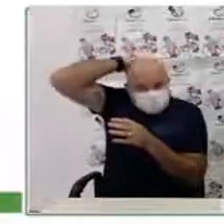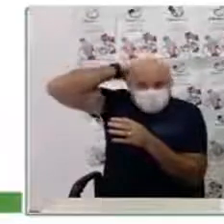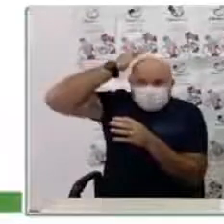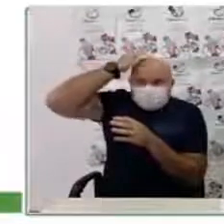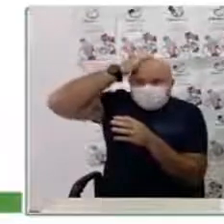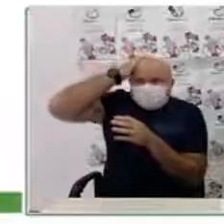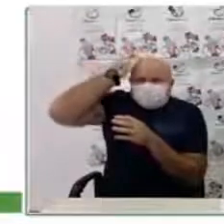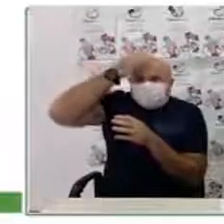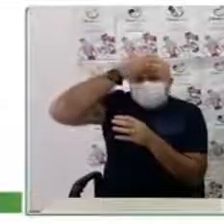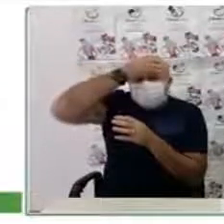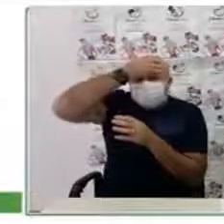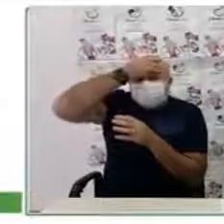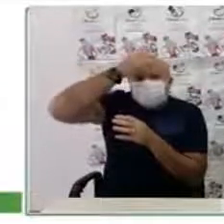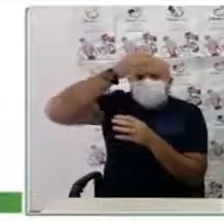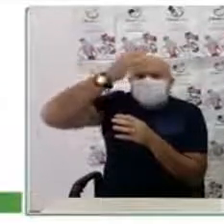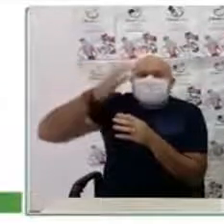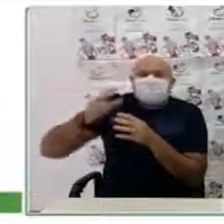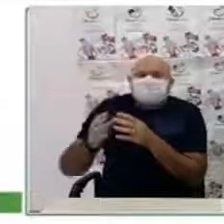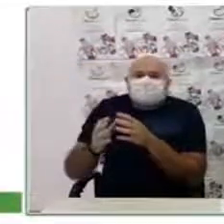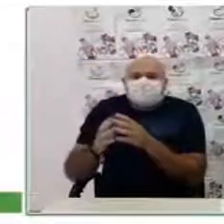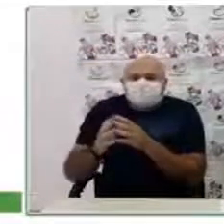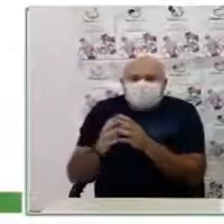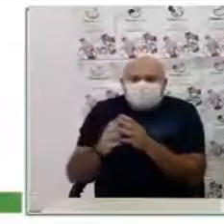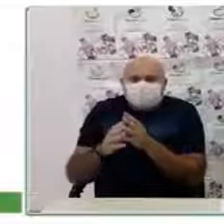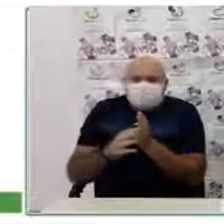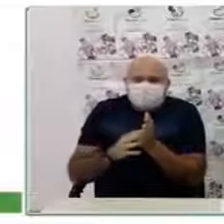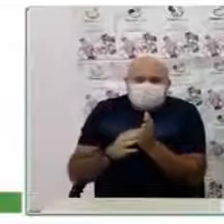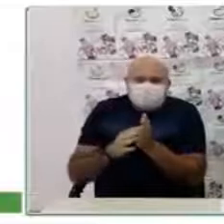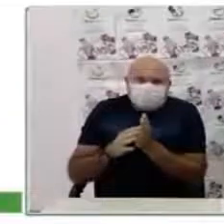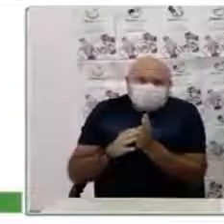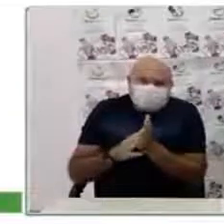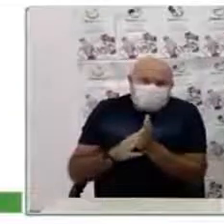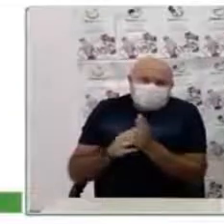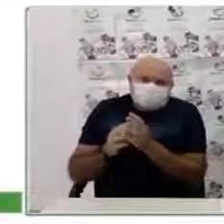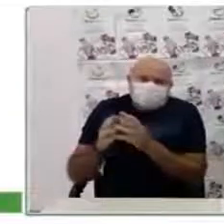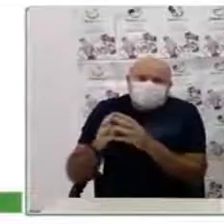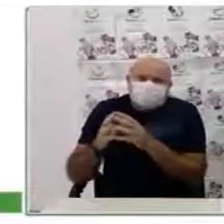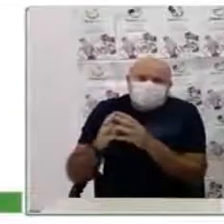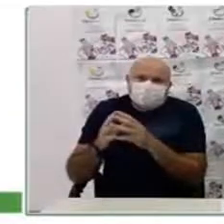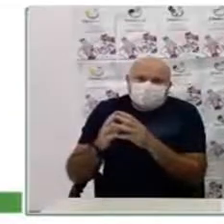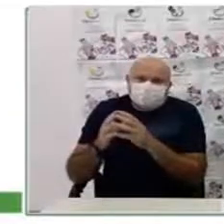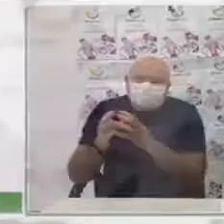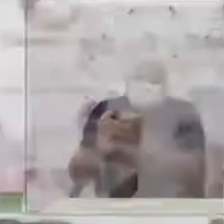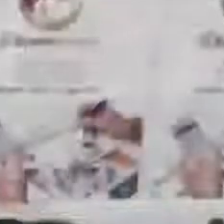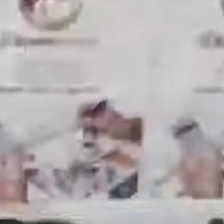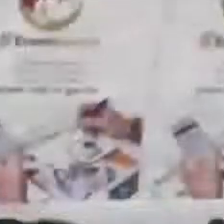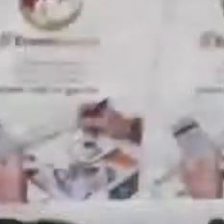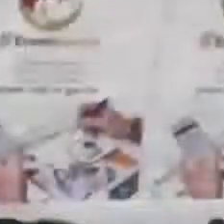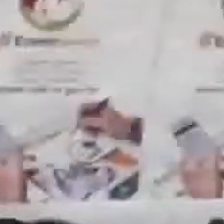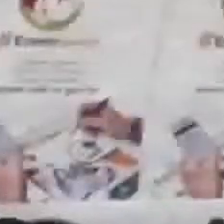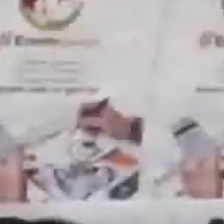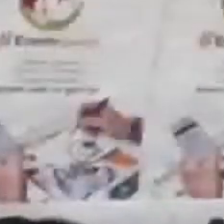a barba, tem que estar aparecendo também para me ver. Então, vale lembrar também, salientar, que todo modelo atômico, para ele